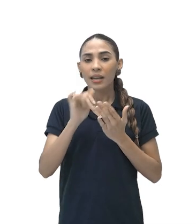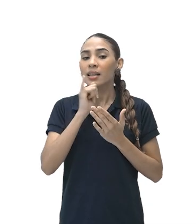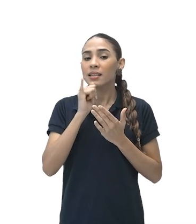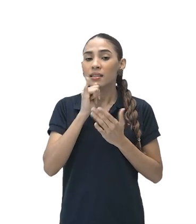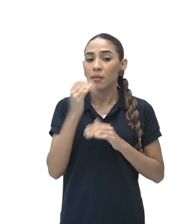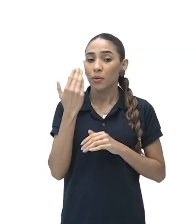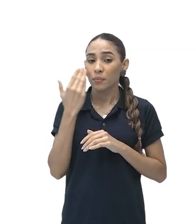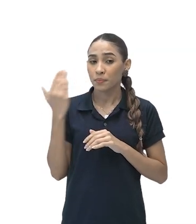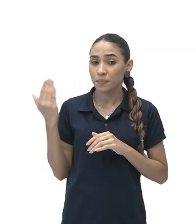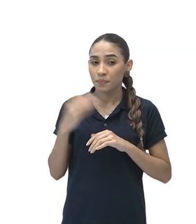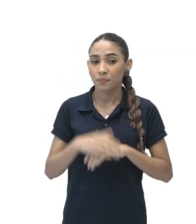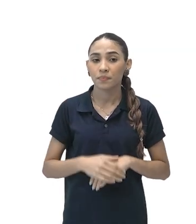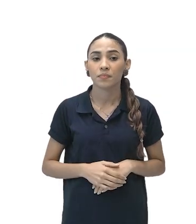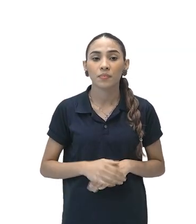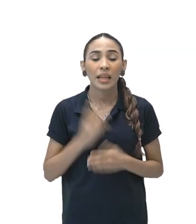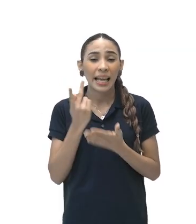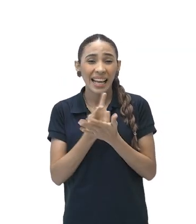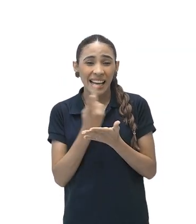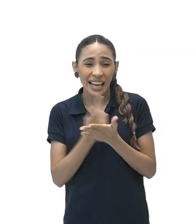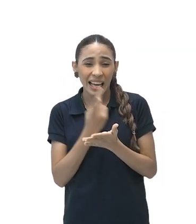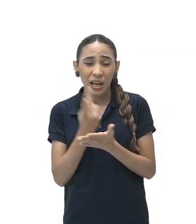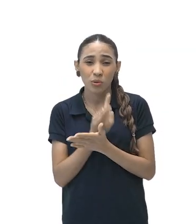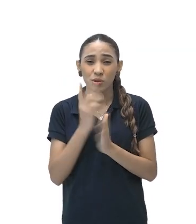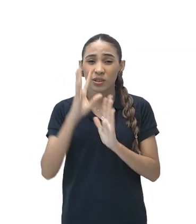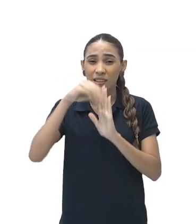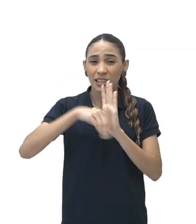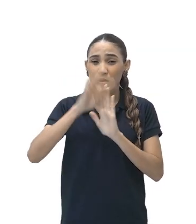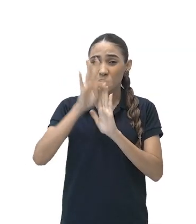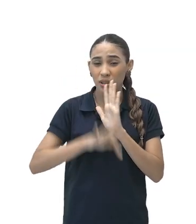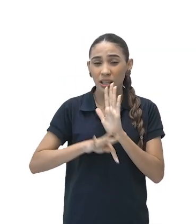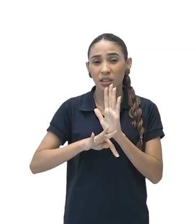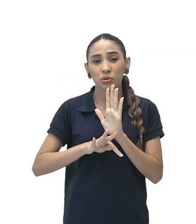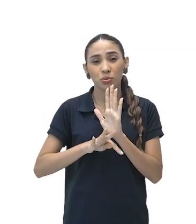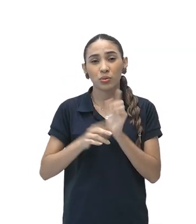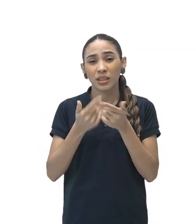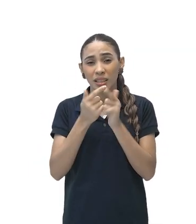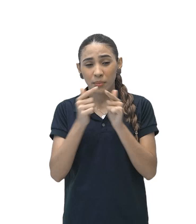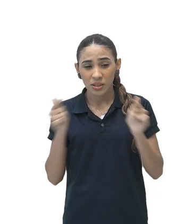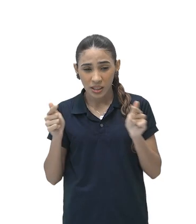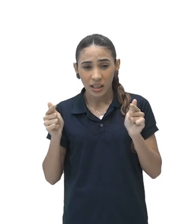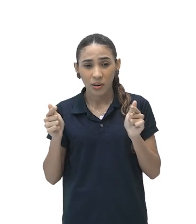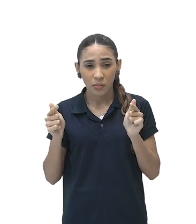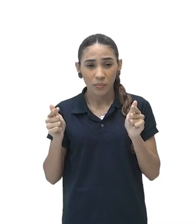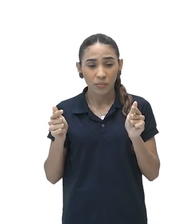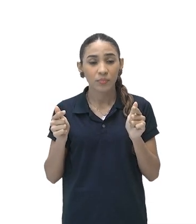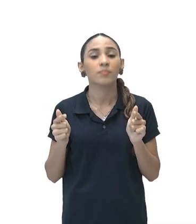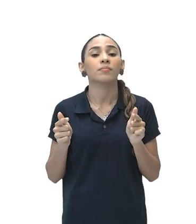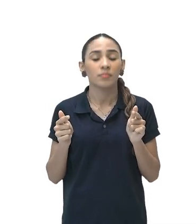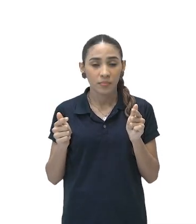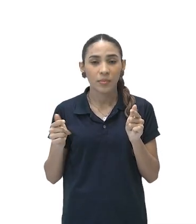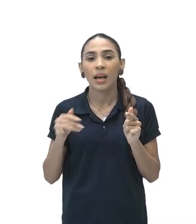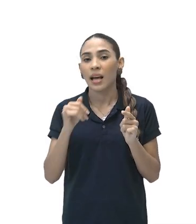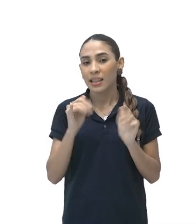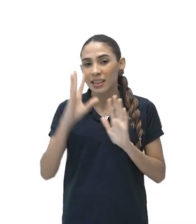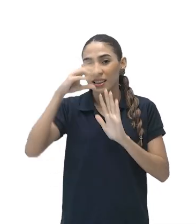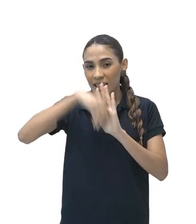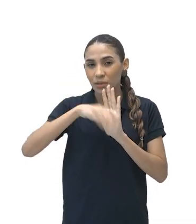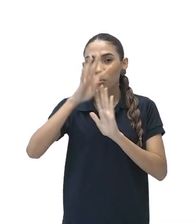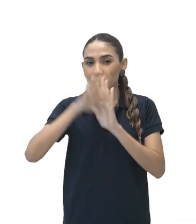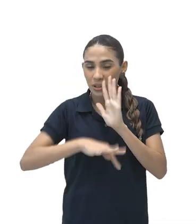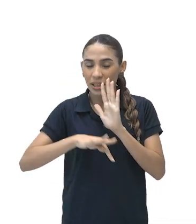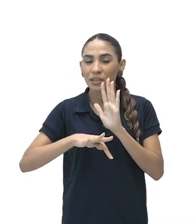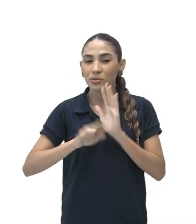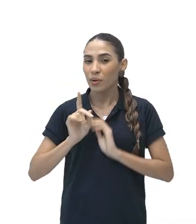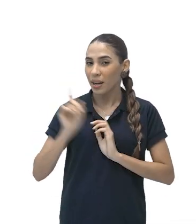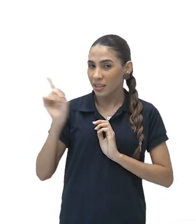Adiante. Erros ortográficos ou gramaticais. E nós fizemos questão de incluir no nosso texto